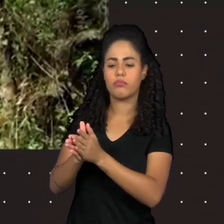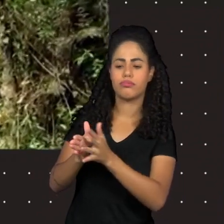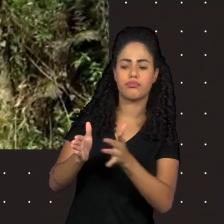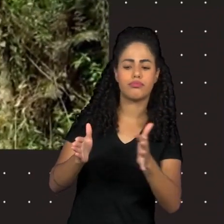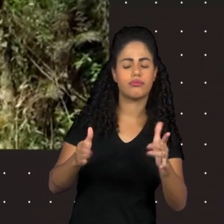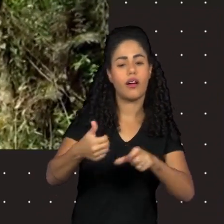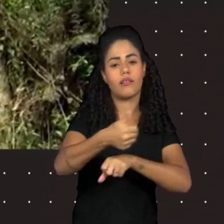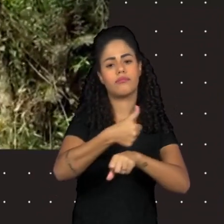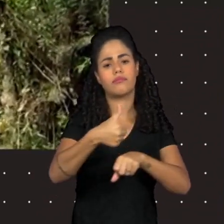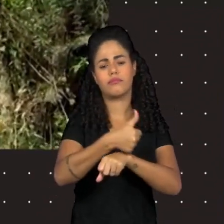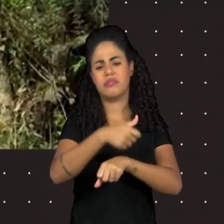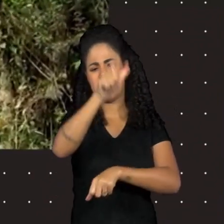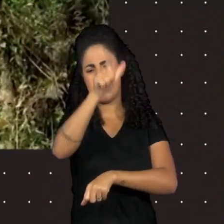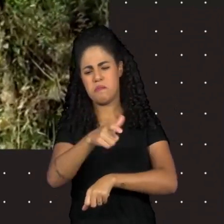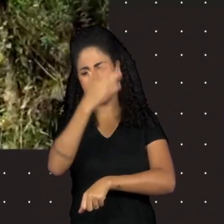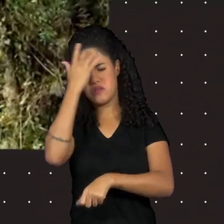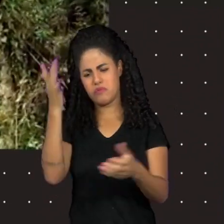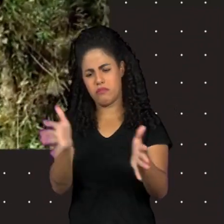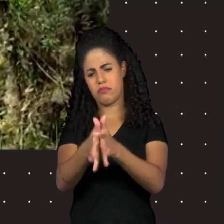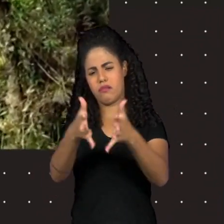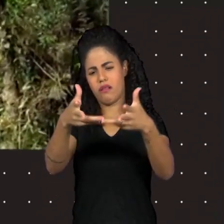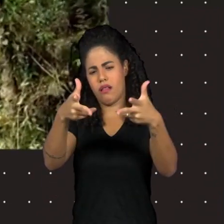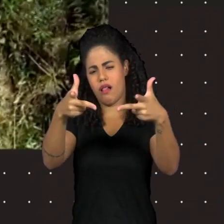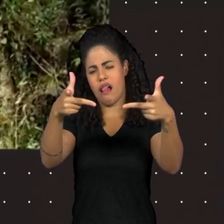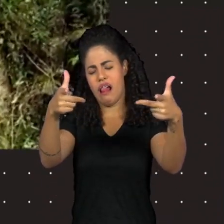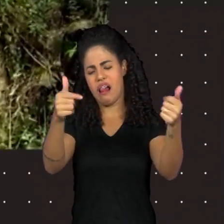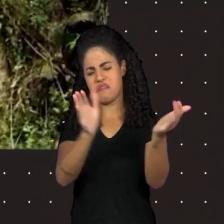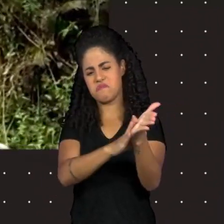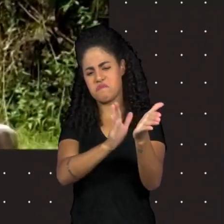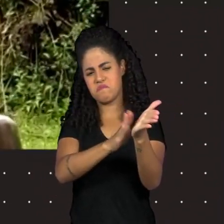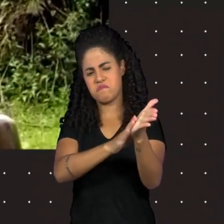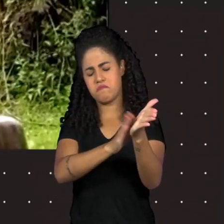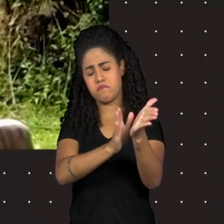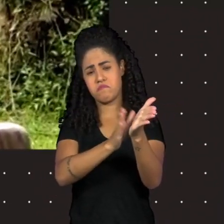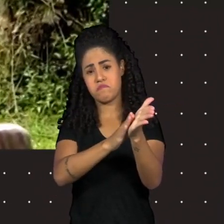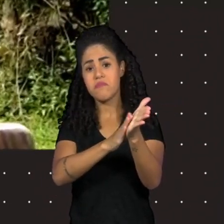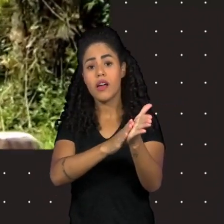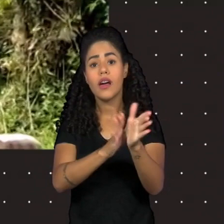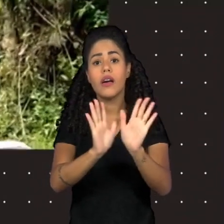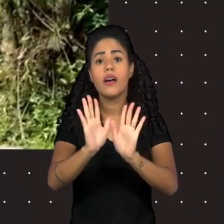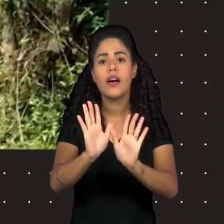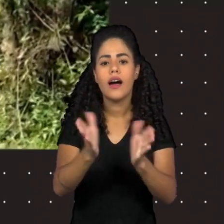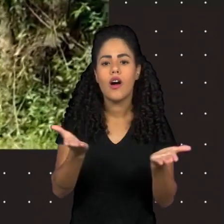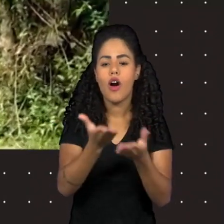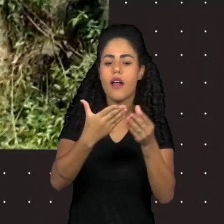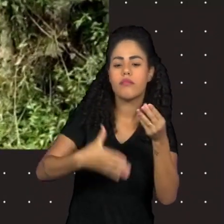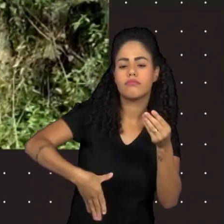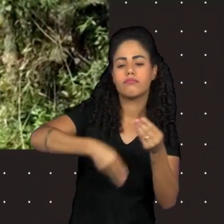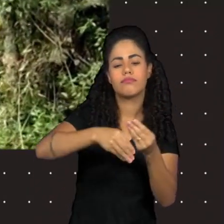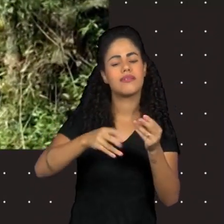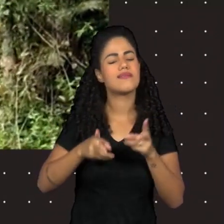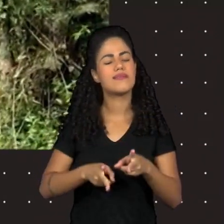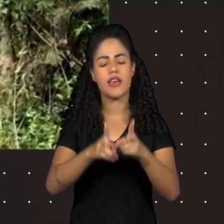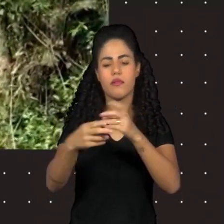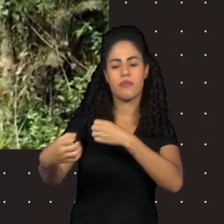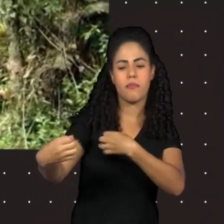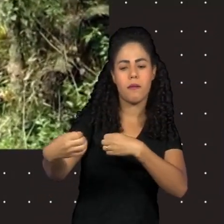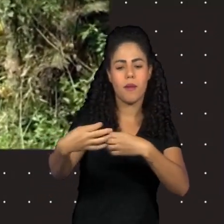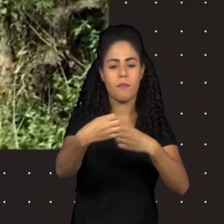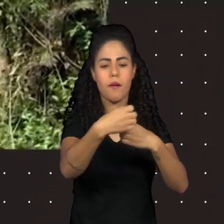pessoa maravilhosa, né? E só veio acrescentar, só veio nos